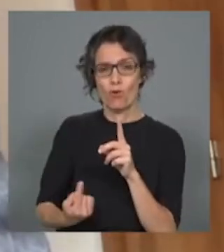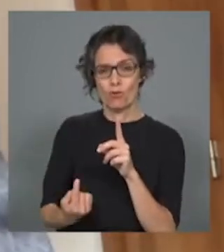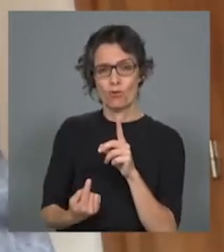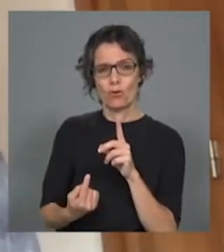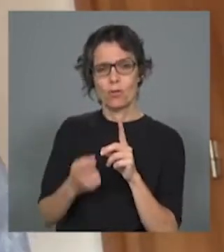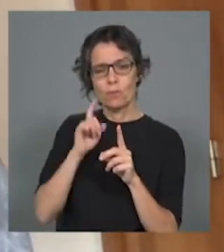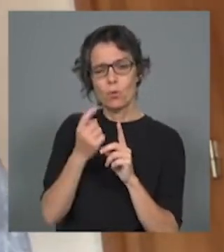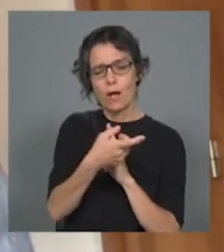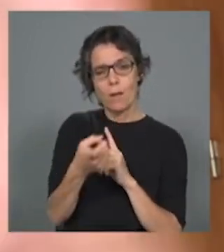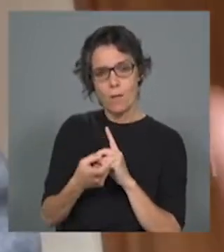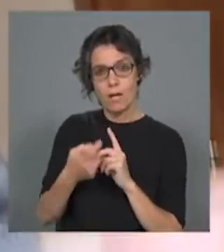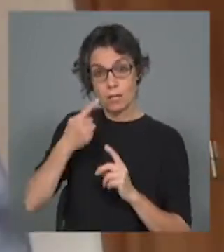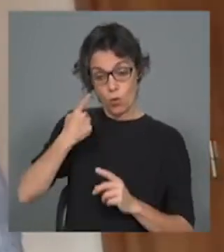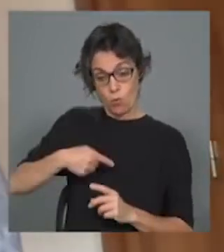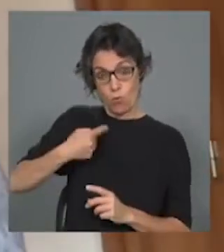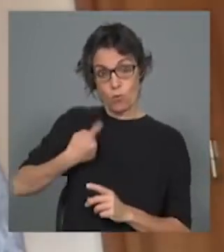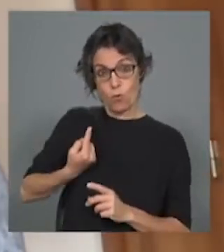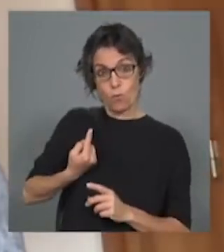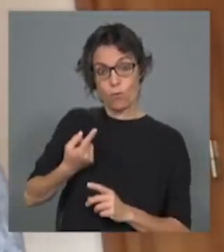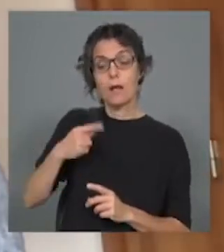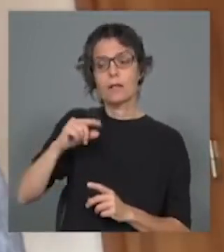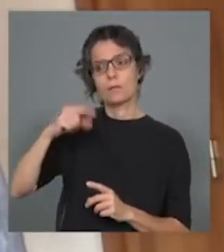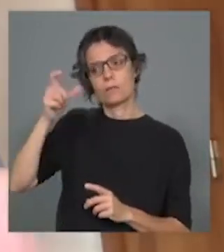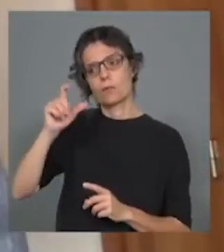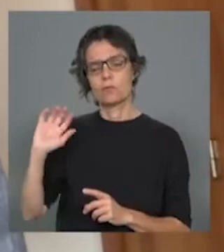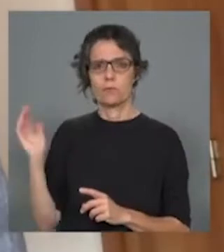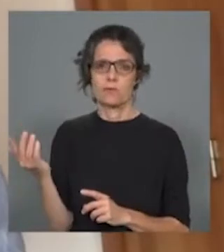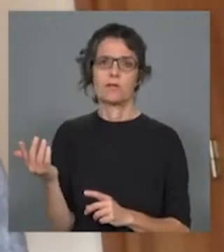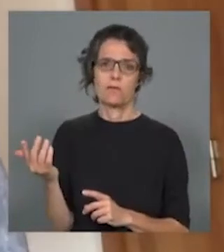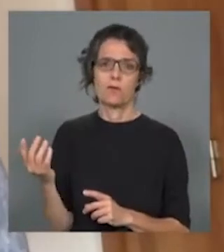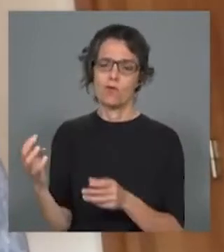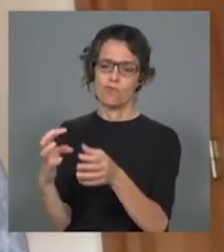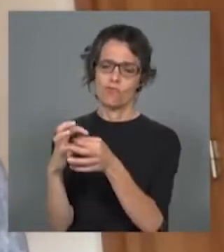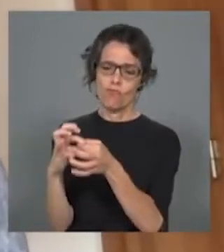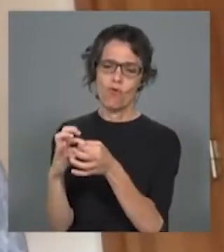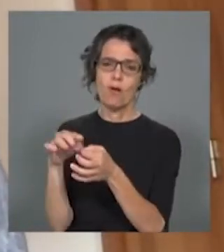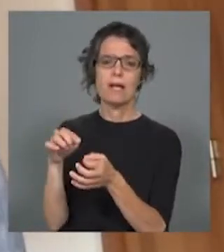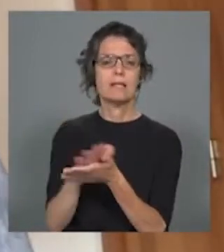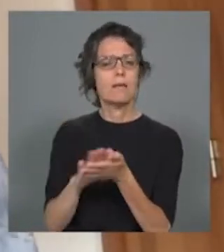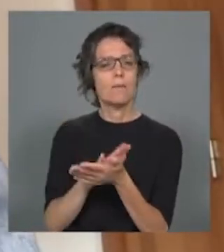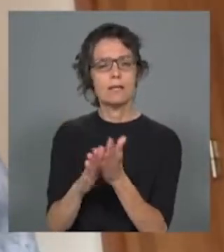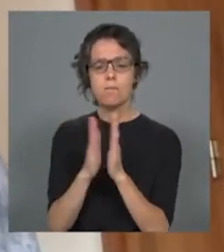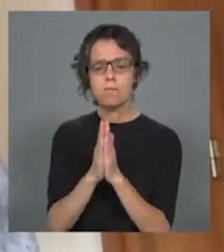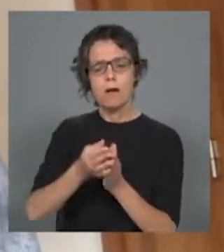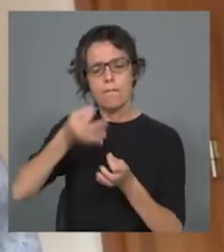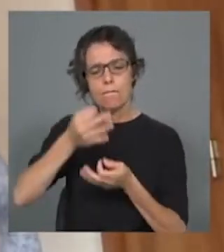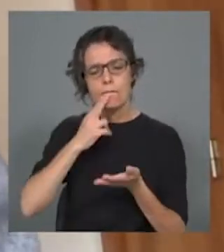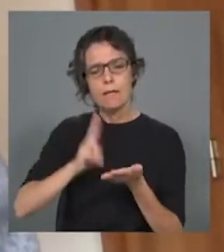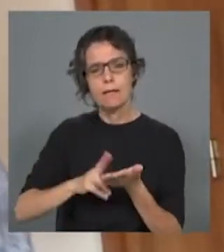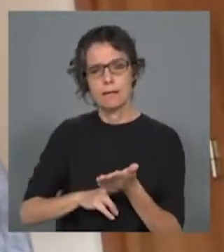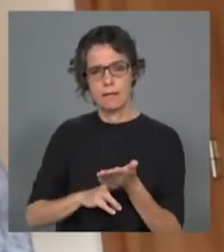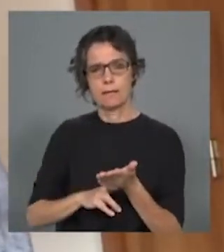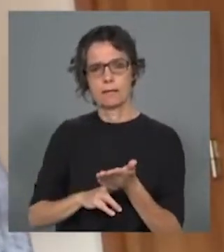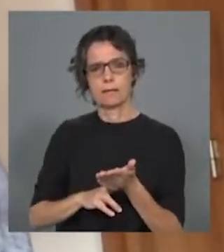connosco próprios, quer com aqueles que nos rodeiam. Essa é a base da verdadeira religião e essa é a base que nós